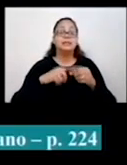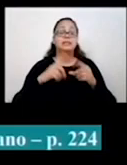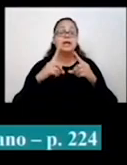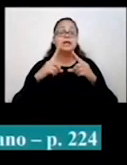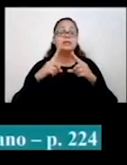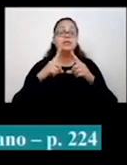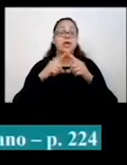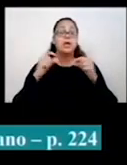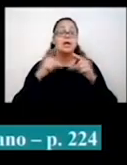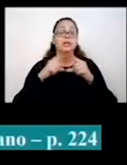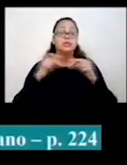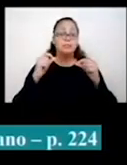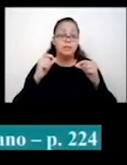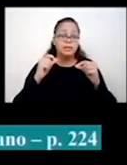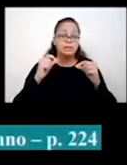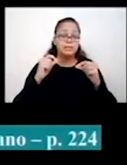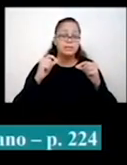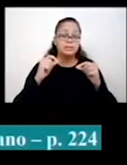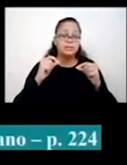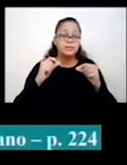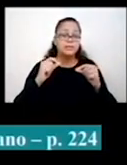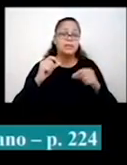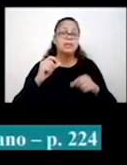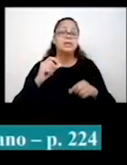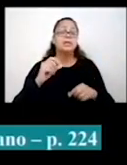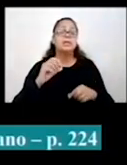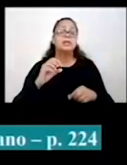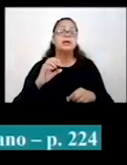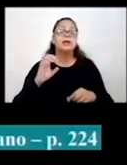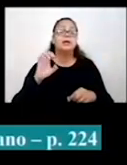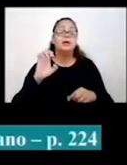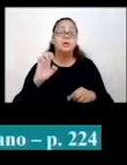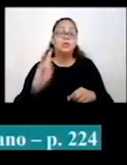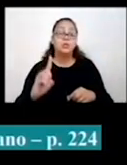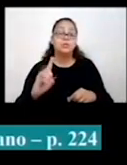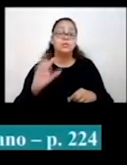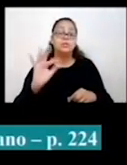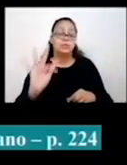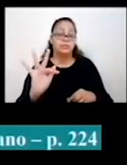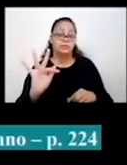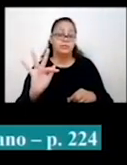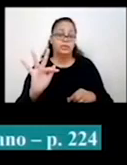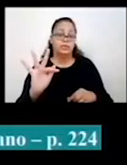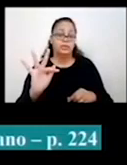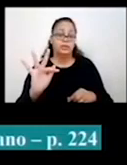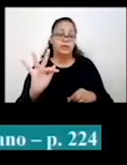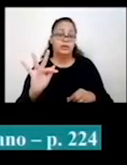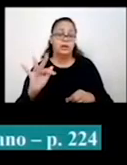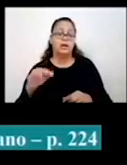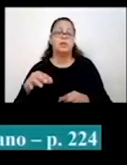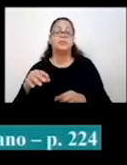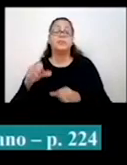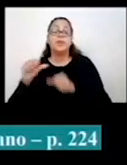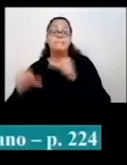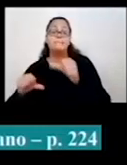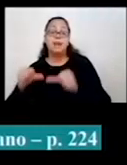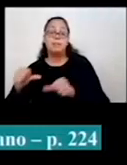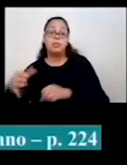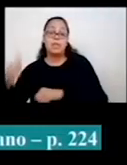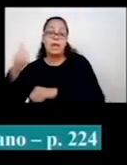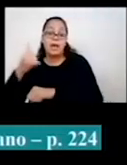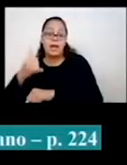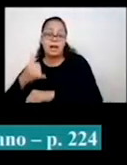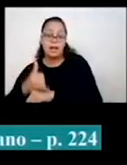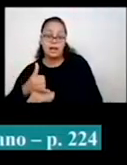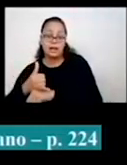Federal. Já desde o período do Império, o governo pensava em mudar a capital brasileira do Rio de Janeiro para o centro do país.